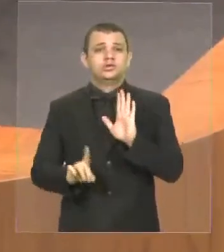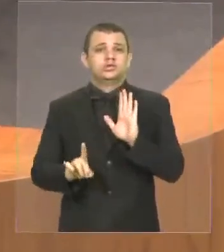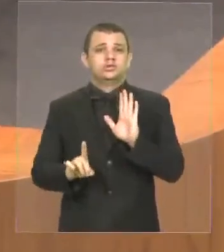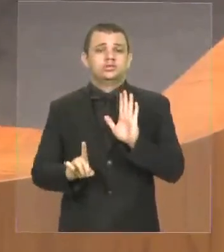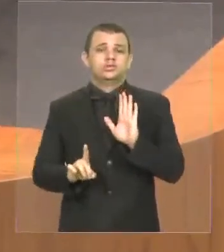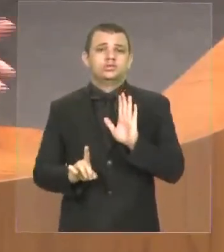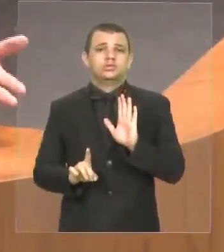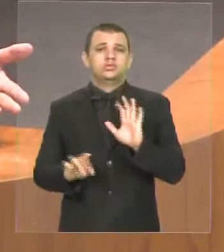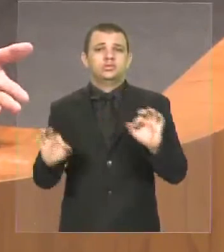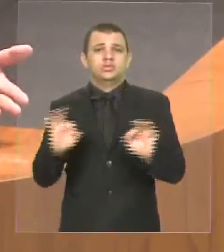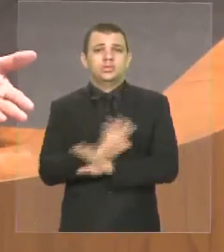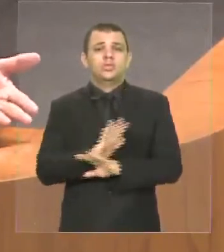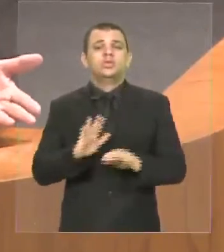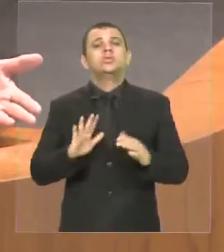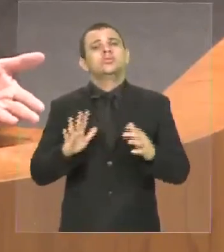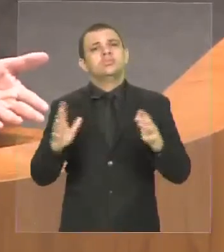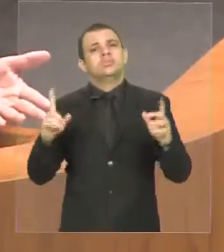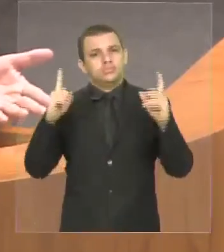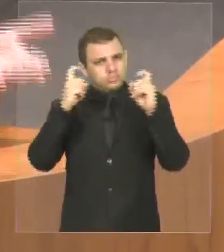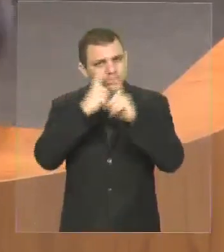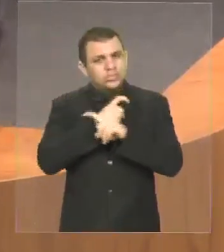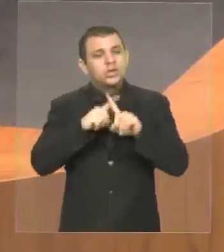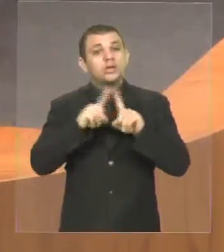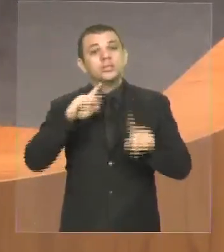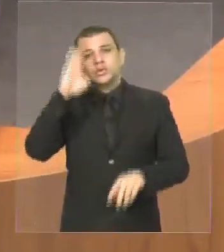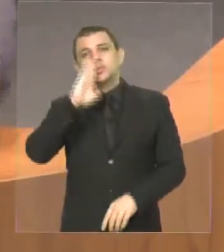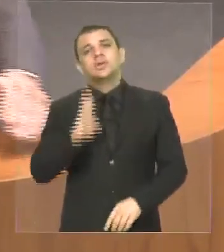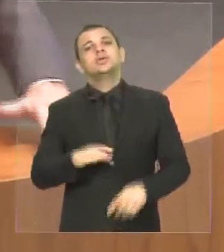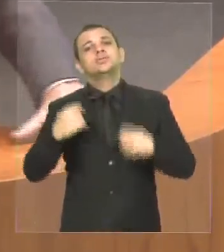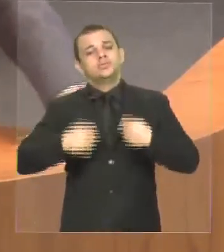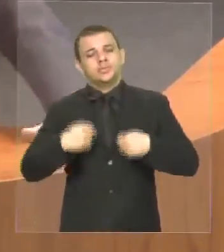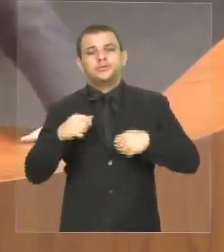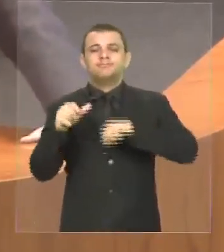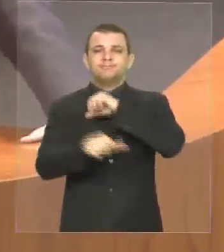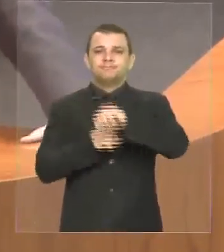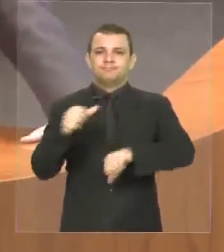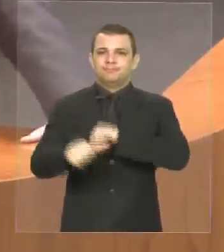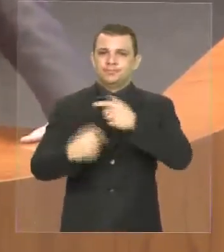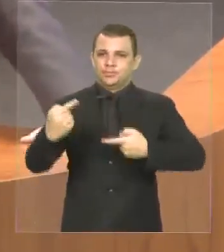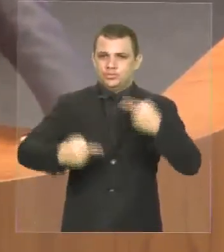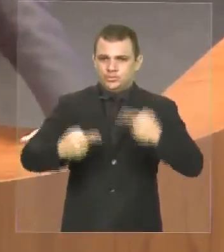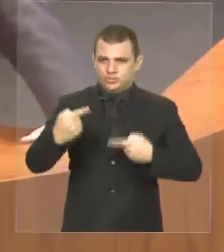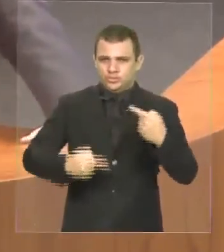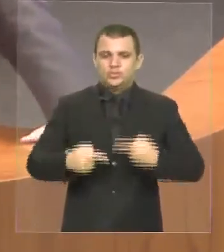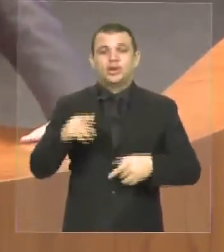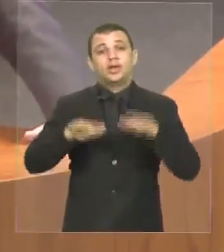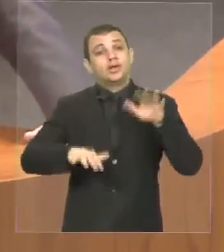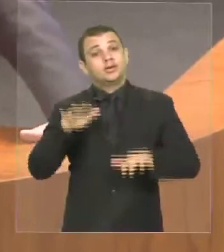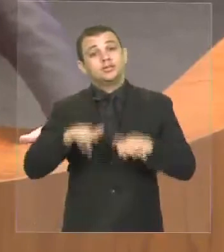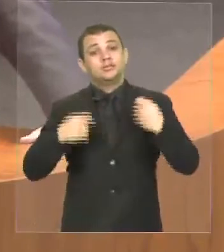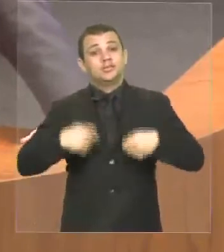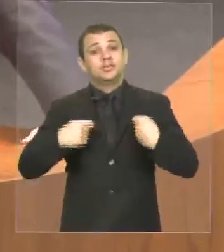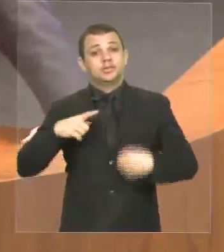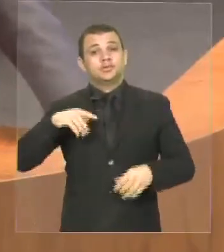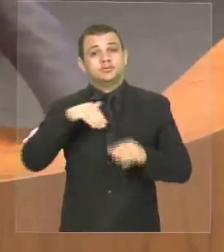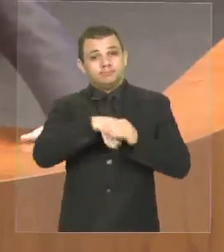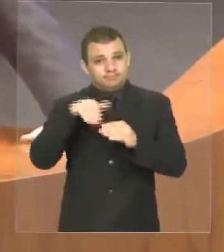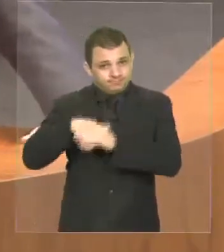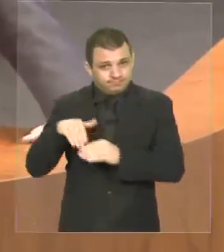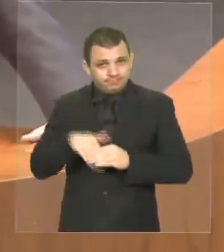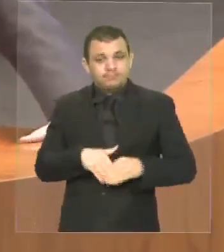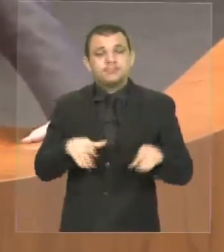complexa. Mas o Brasil precisa fazer uma reforma e, de repente, em cima da votação, em cima daqueles fatos que o